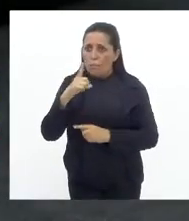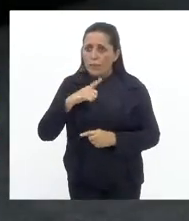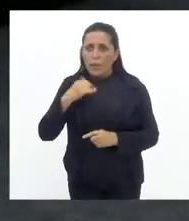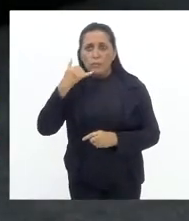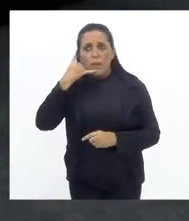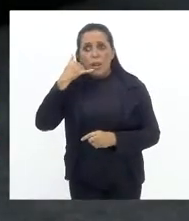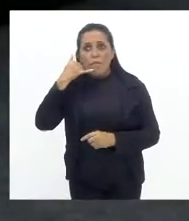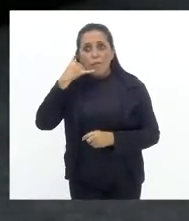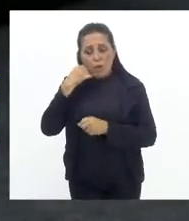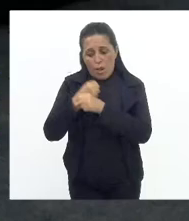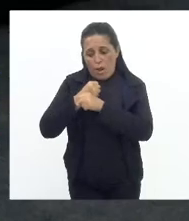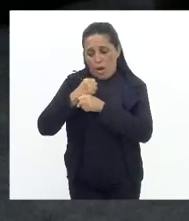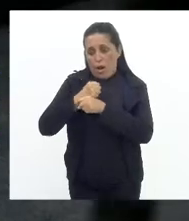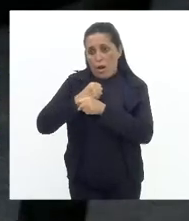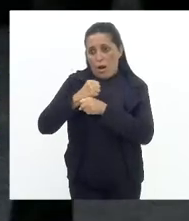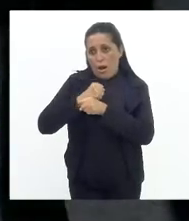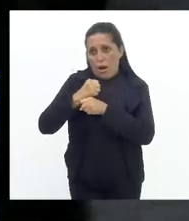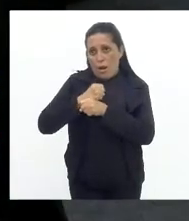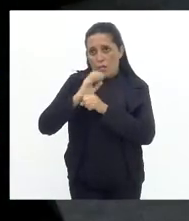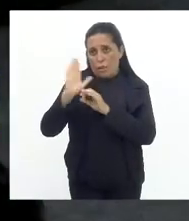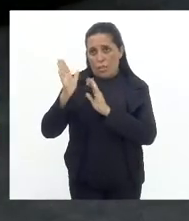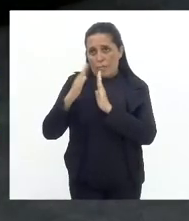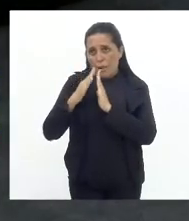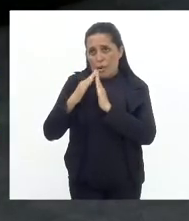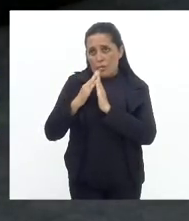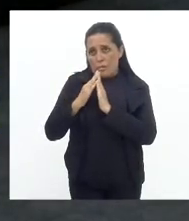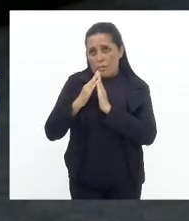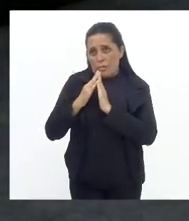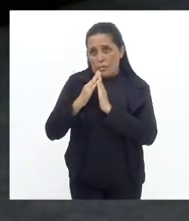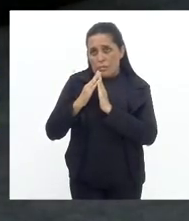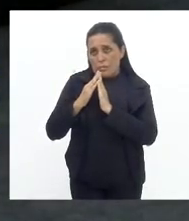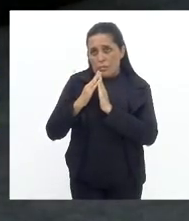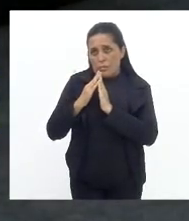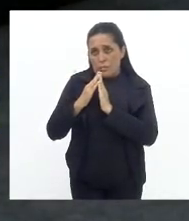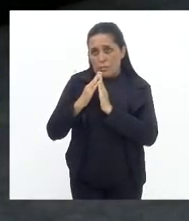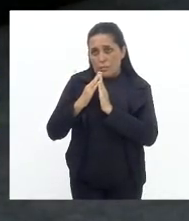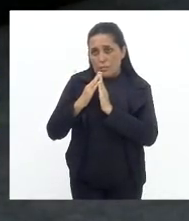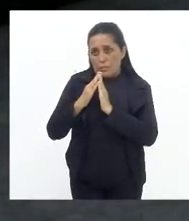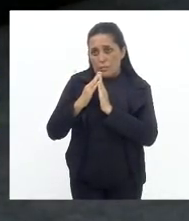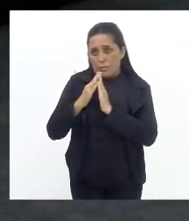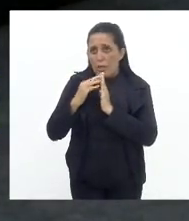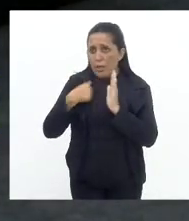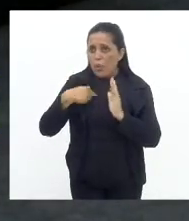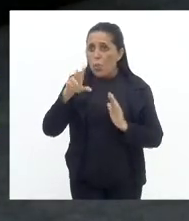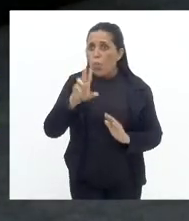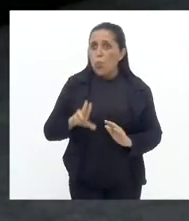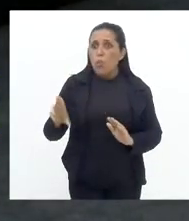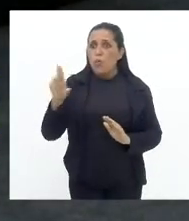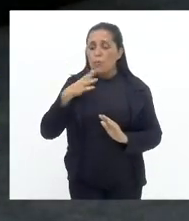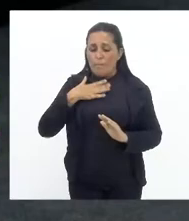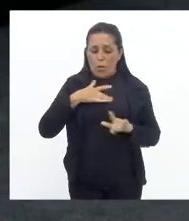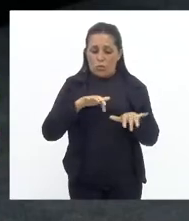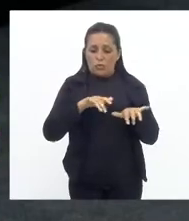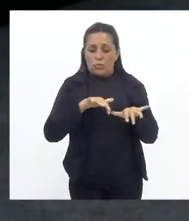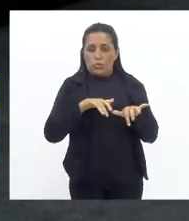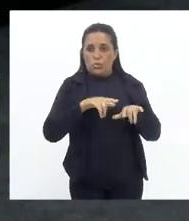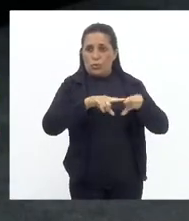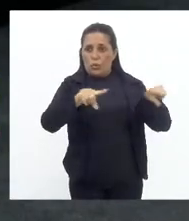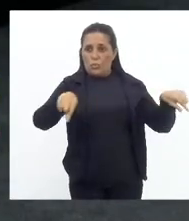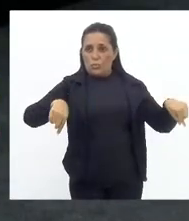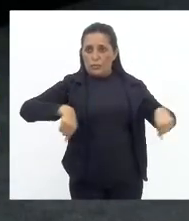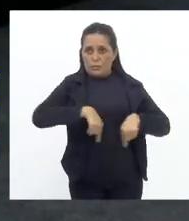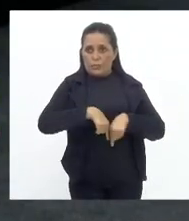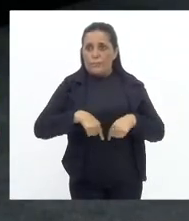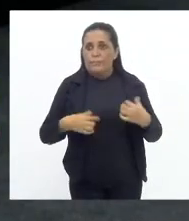telefone a anos de dentro e que efetivamente utilizo no meu escritório é